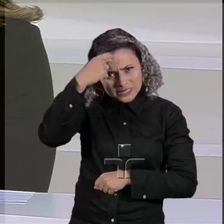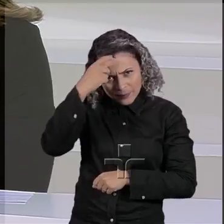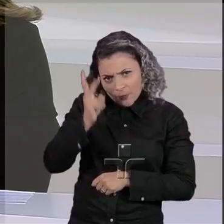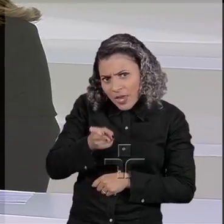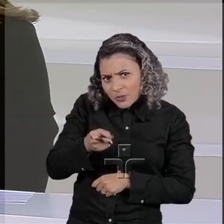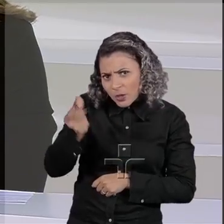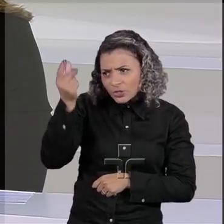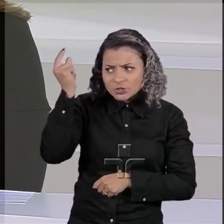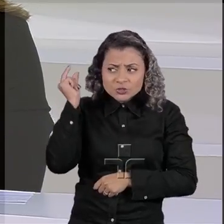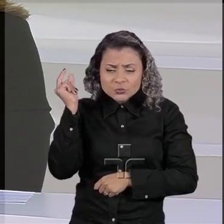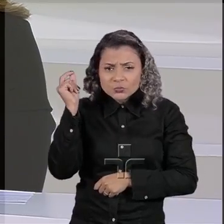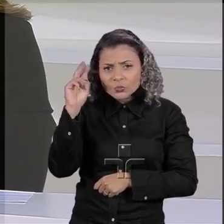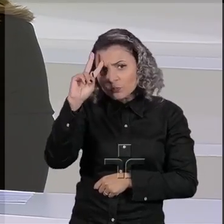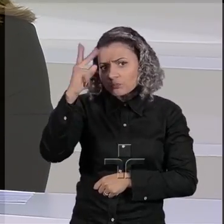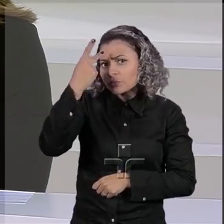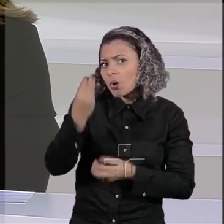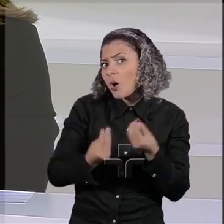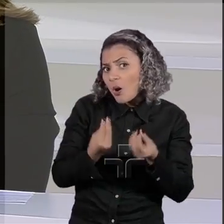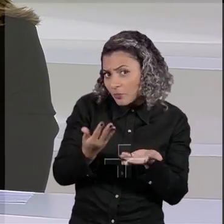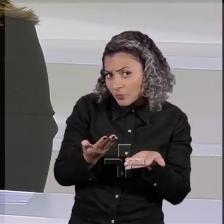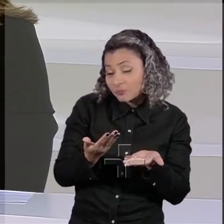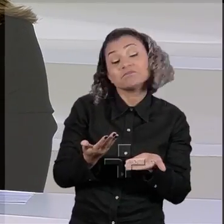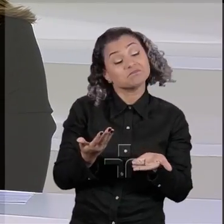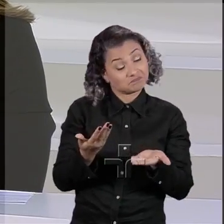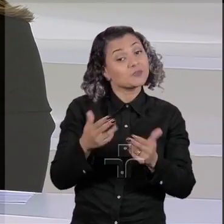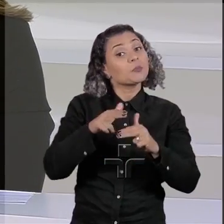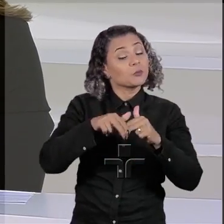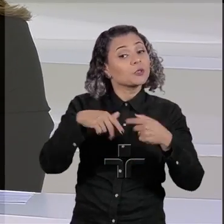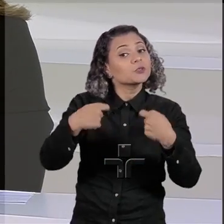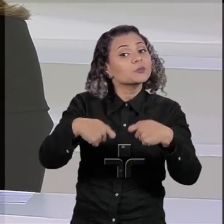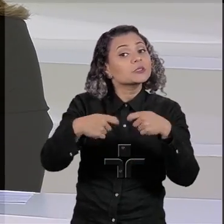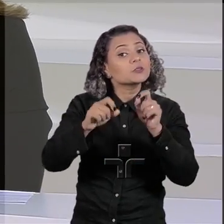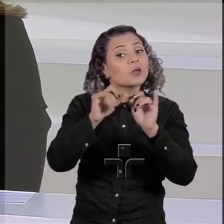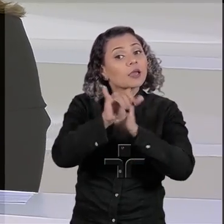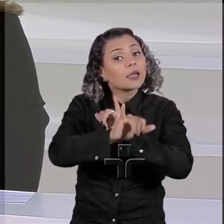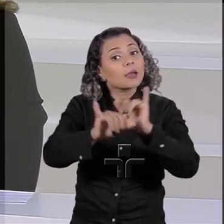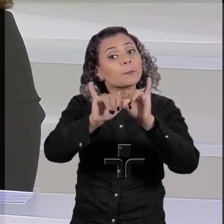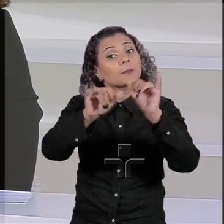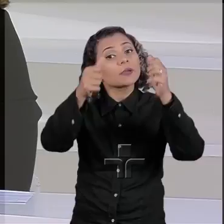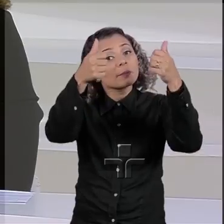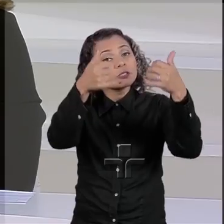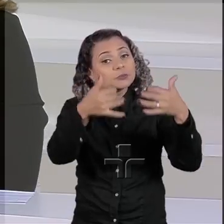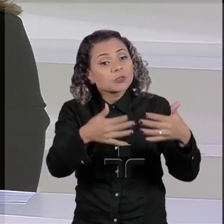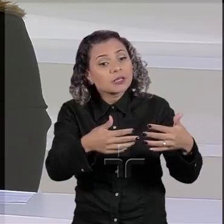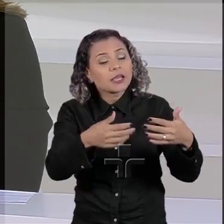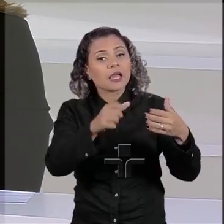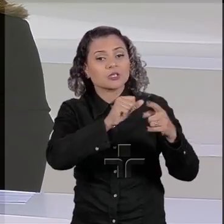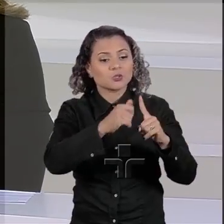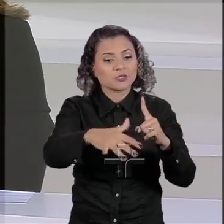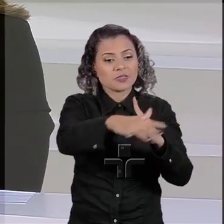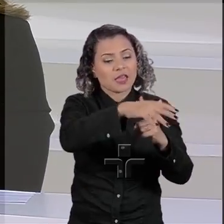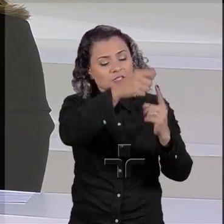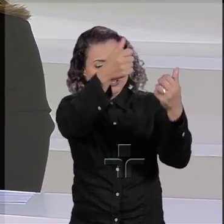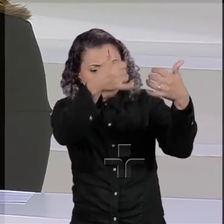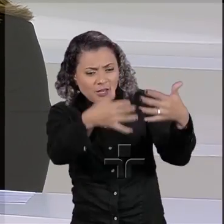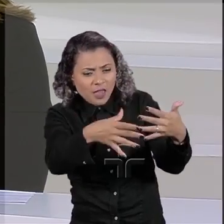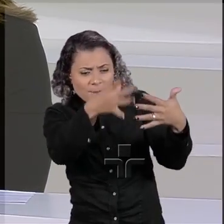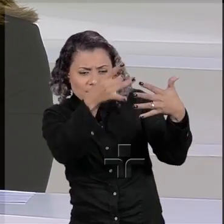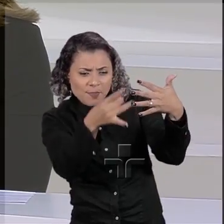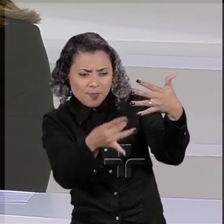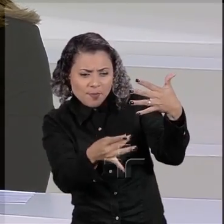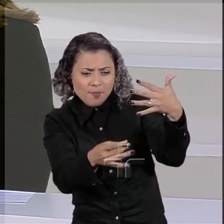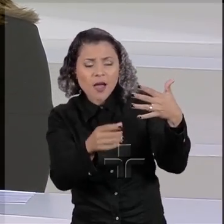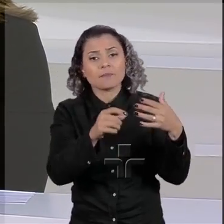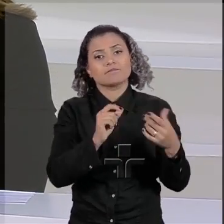tem lá em relação a isso. Então, acho que vai ter que ter uma campanha de explicação fora para a sociedade, para as várias categorias